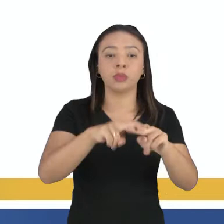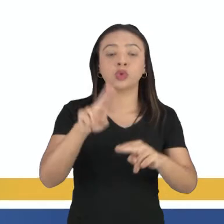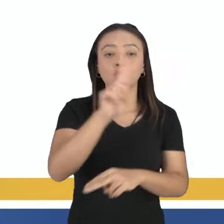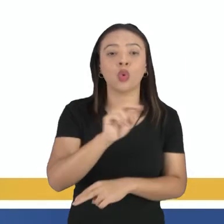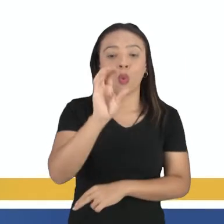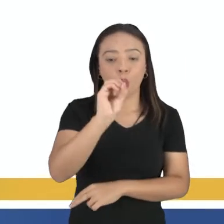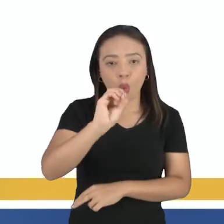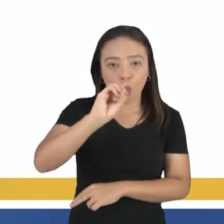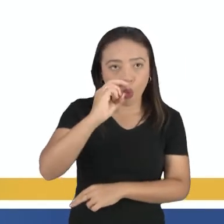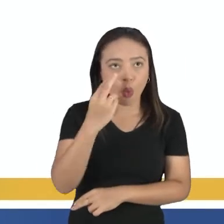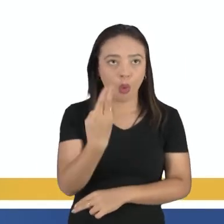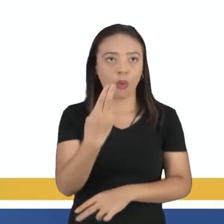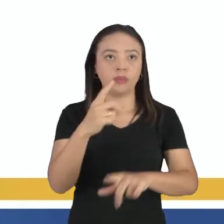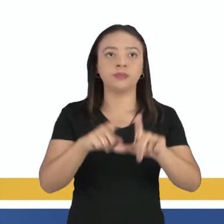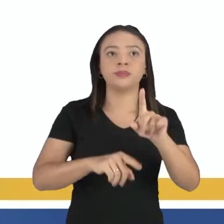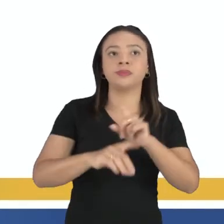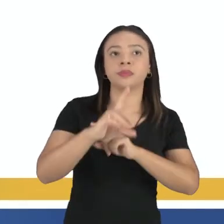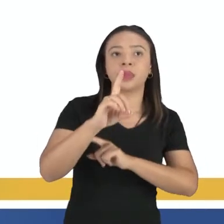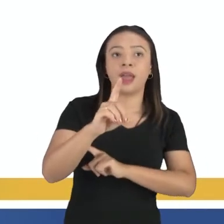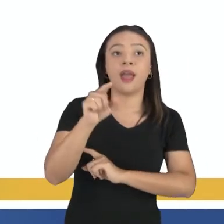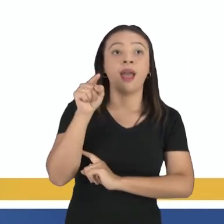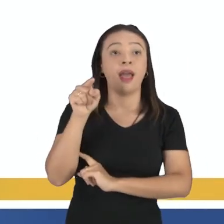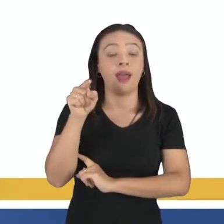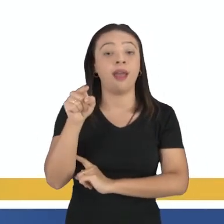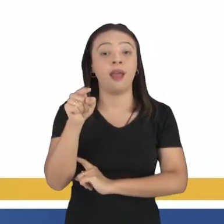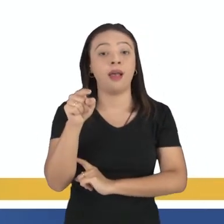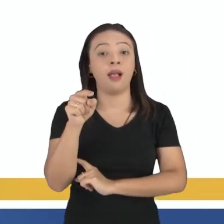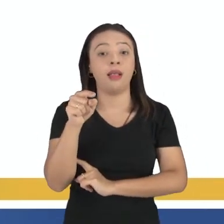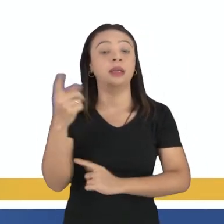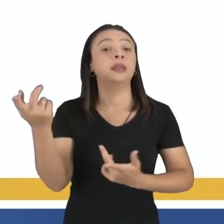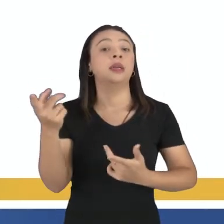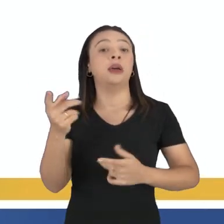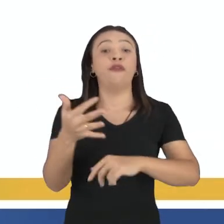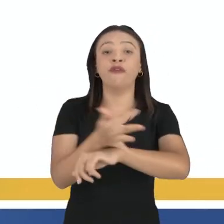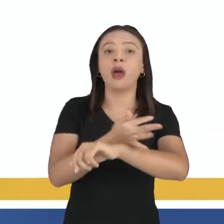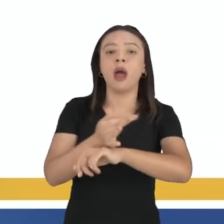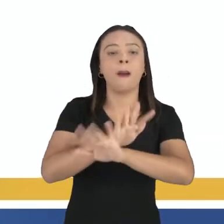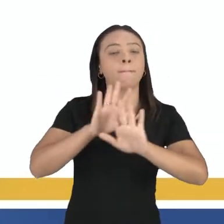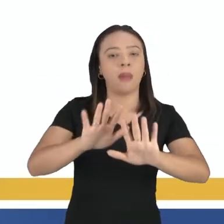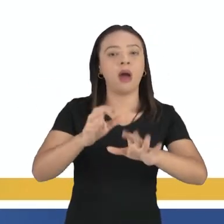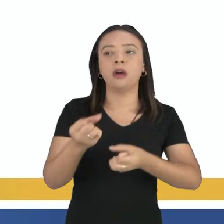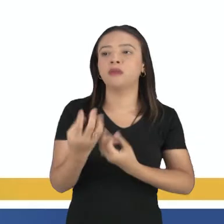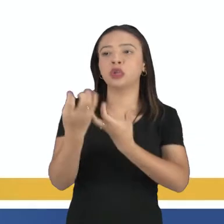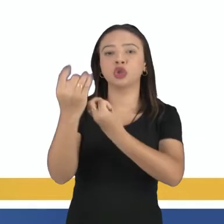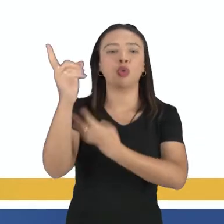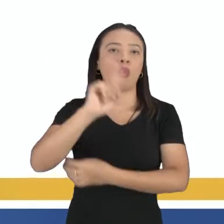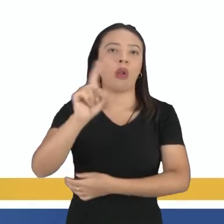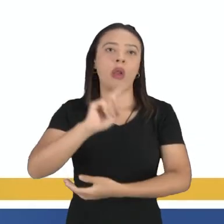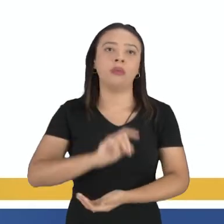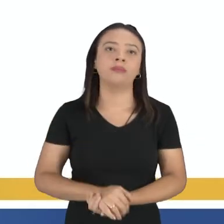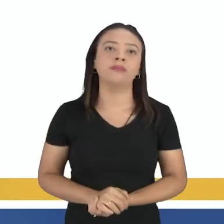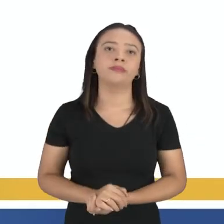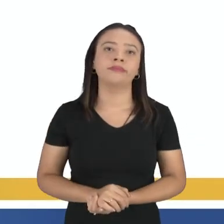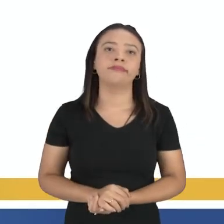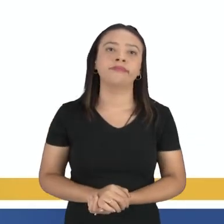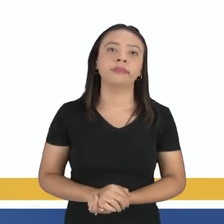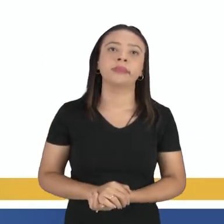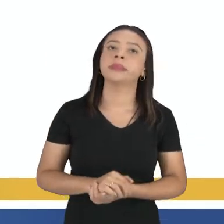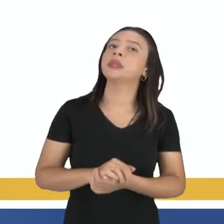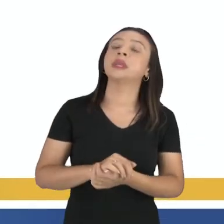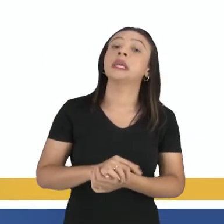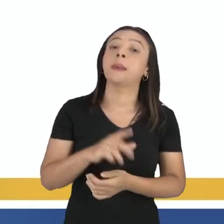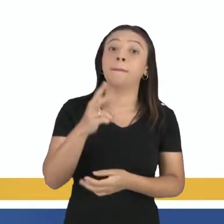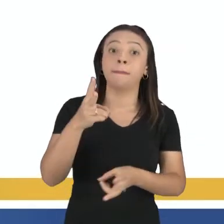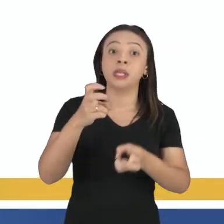de férias, mas não viajou. E aí? Oração coordenada sindética adversativa. Olha